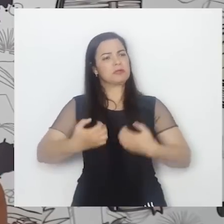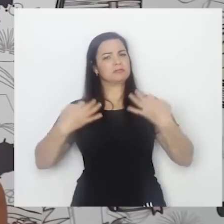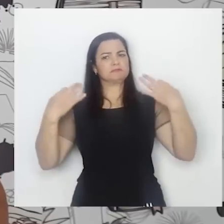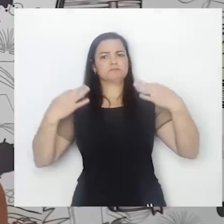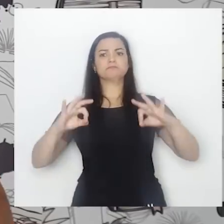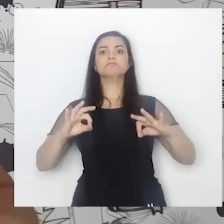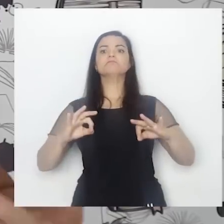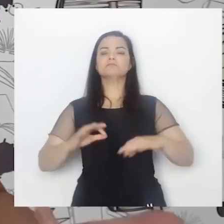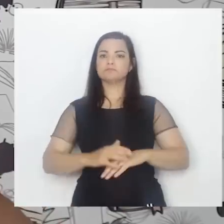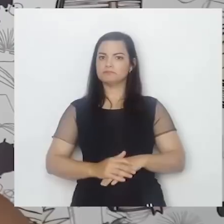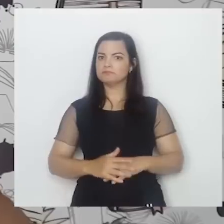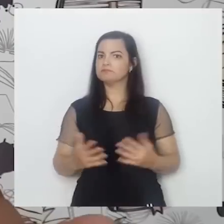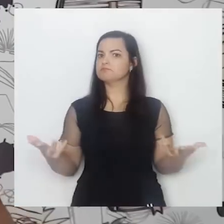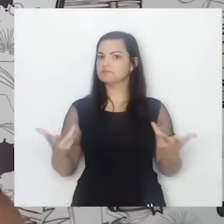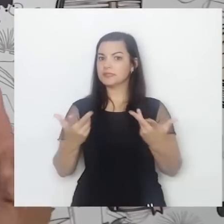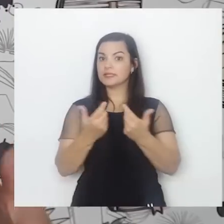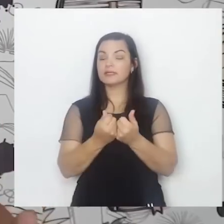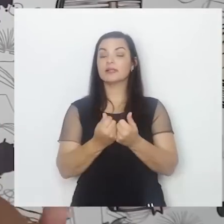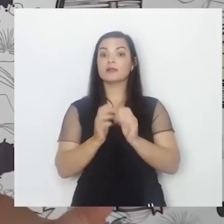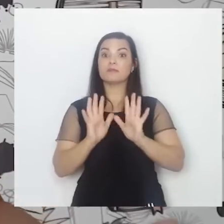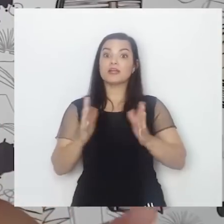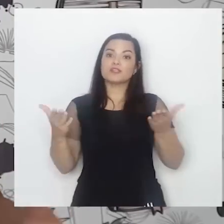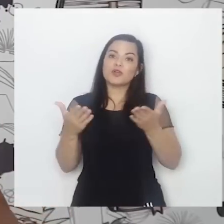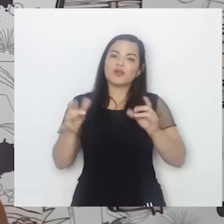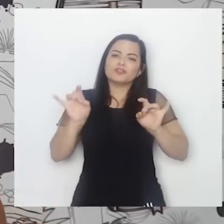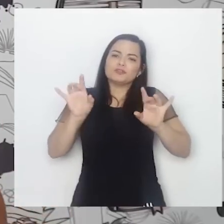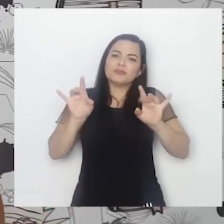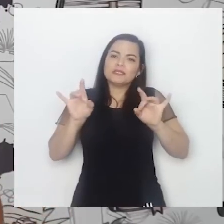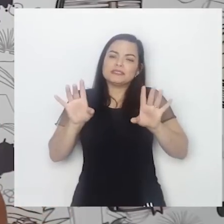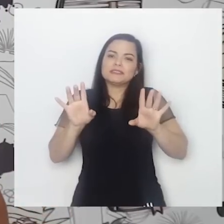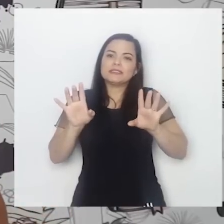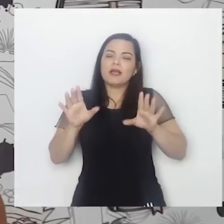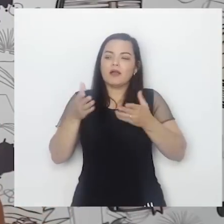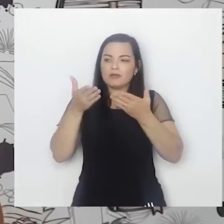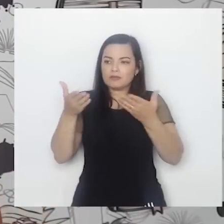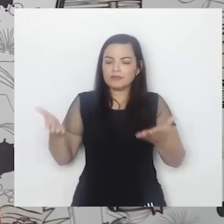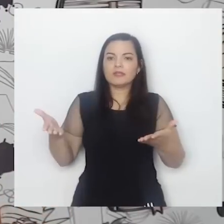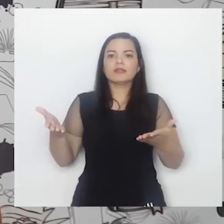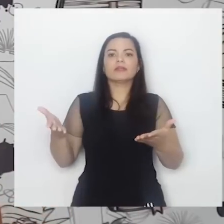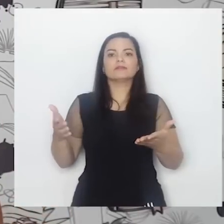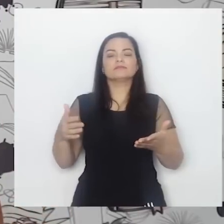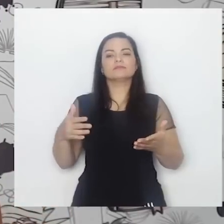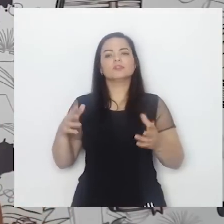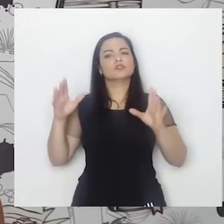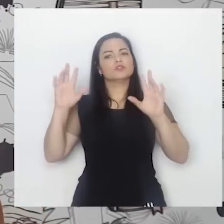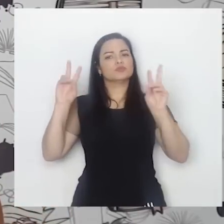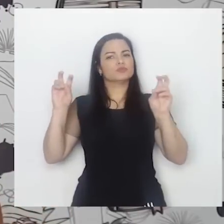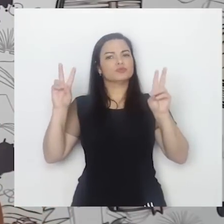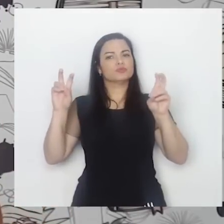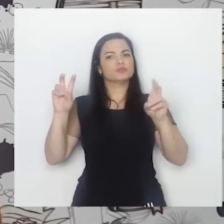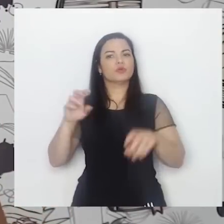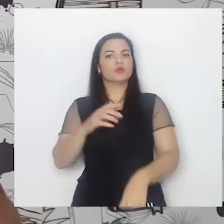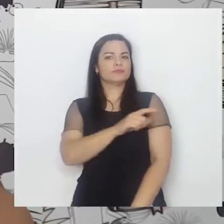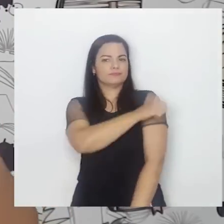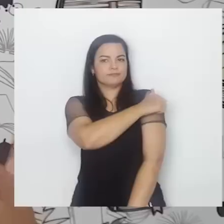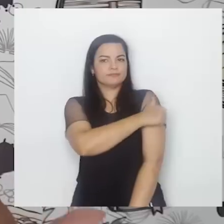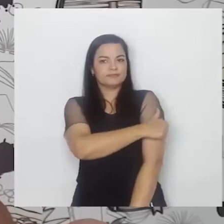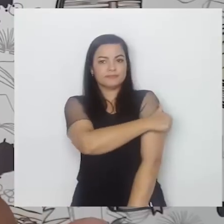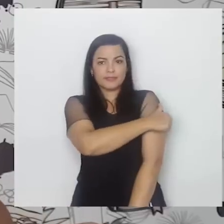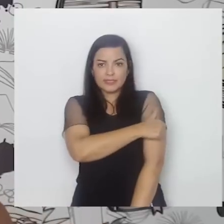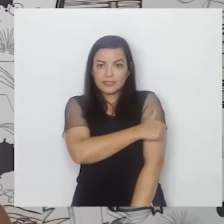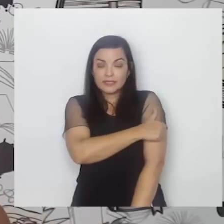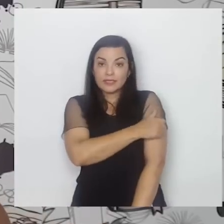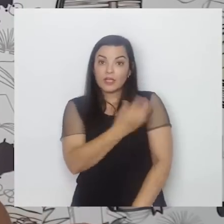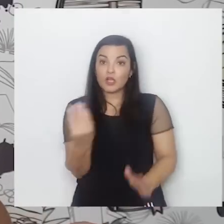das pessoas, assim como outros setores também, mas hoje especificamente estamos falando das enfermeiras, tá?